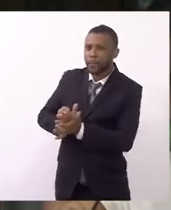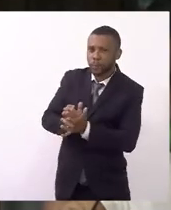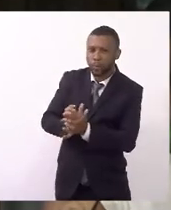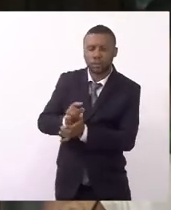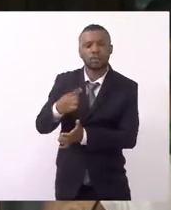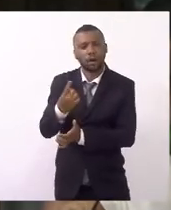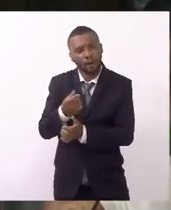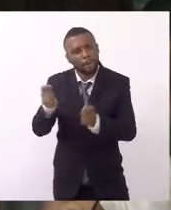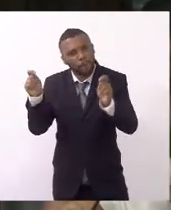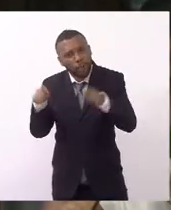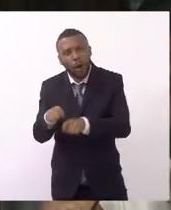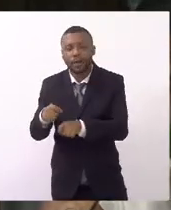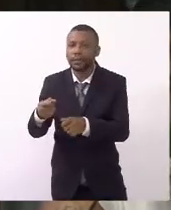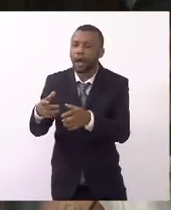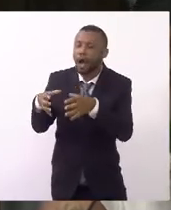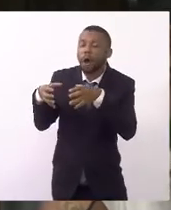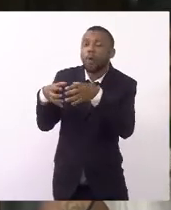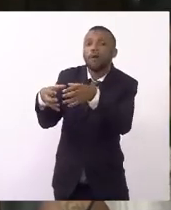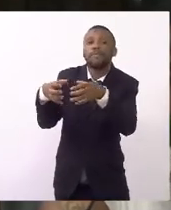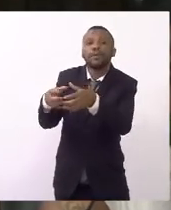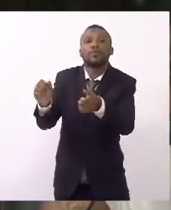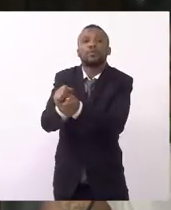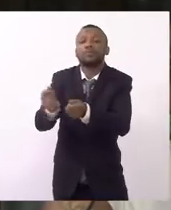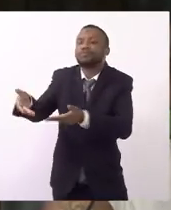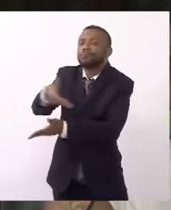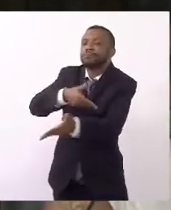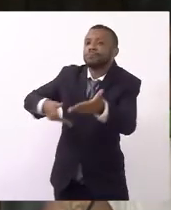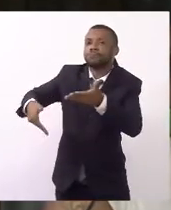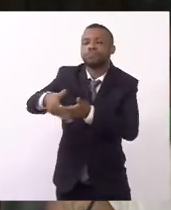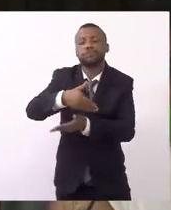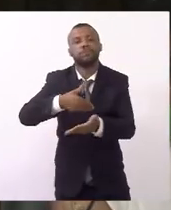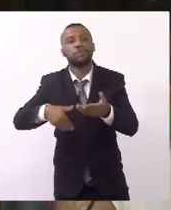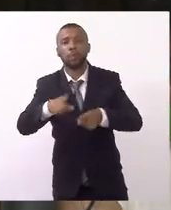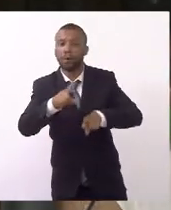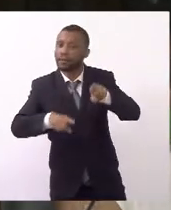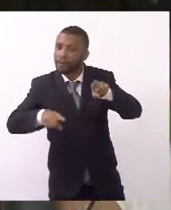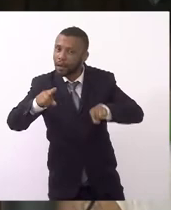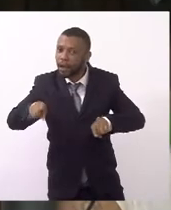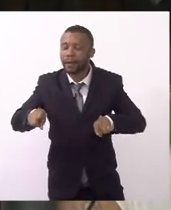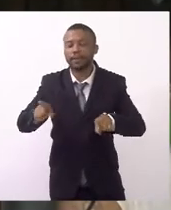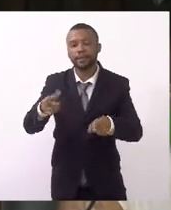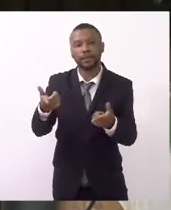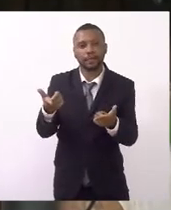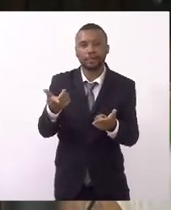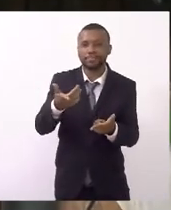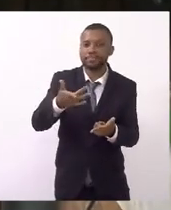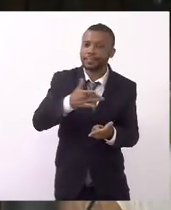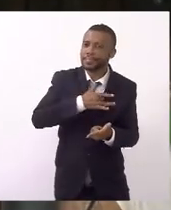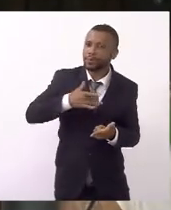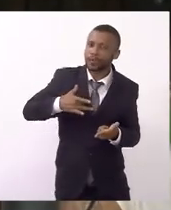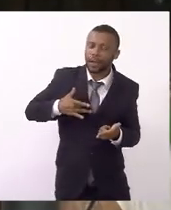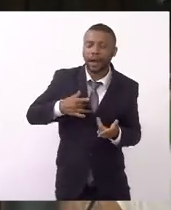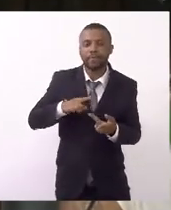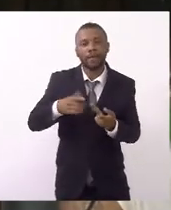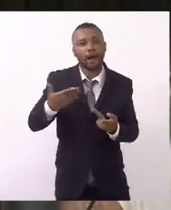se possa conviver com as diferenças né de uma forma saudável amigável e respeitosa e a gente